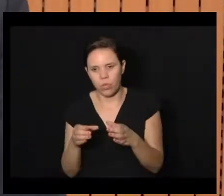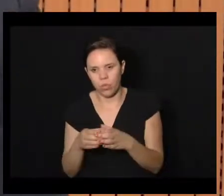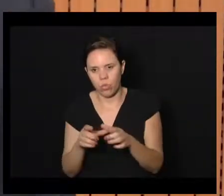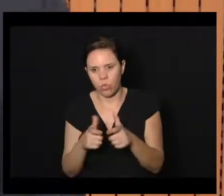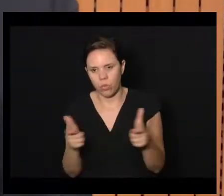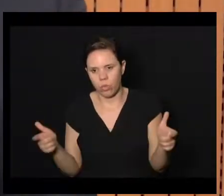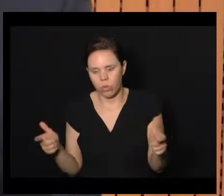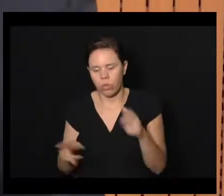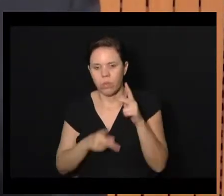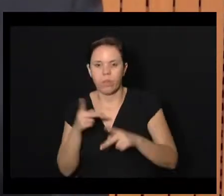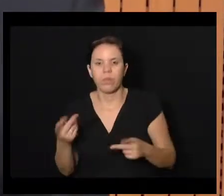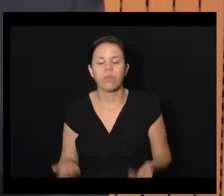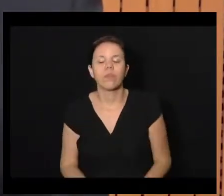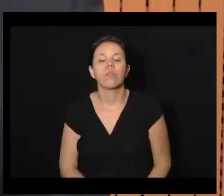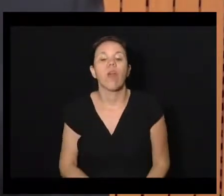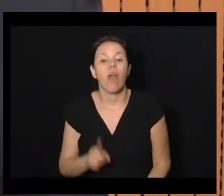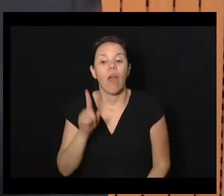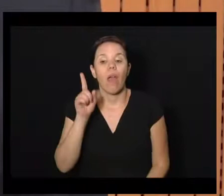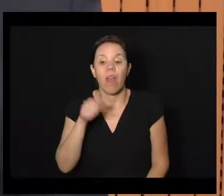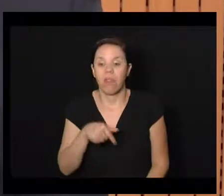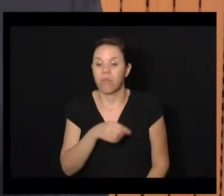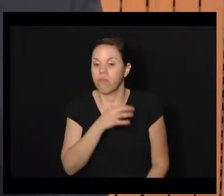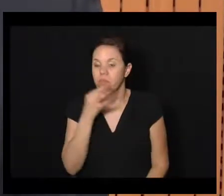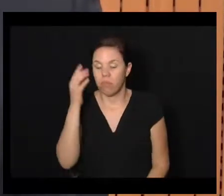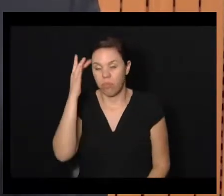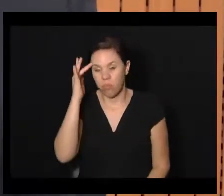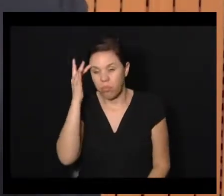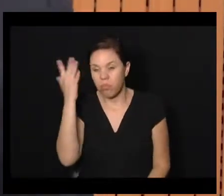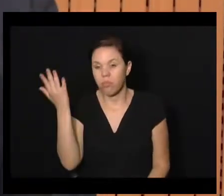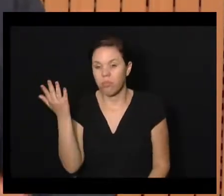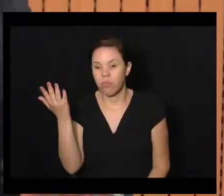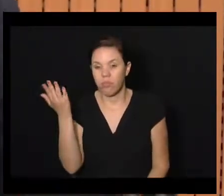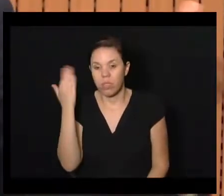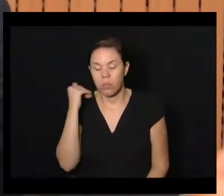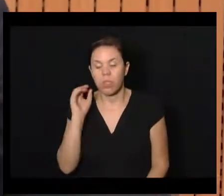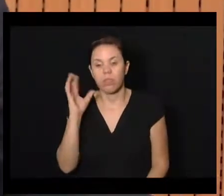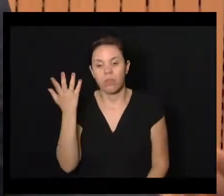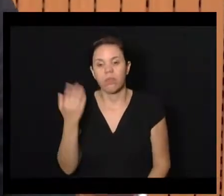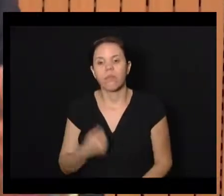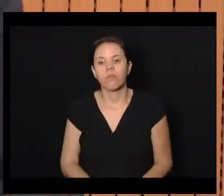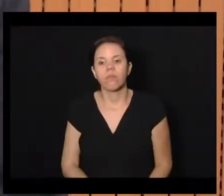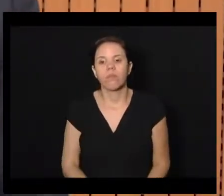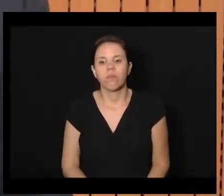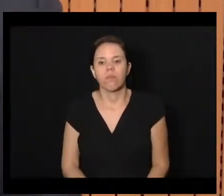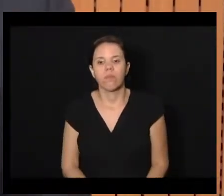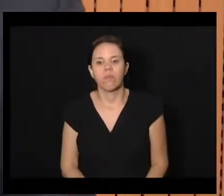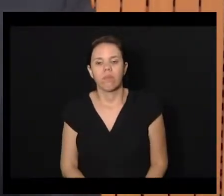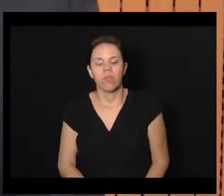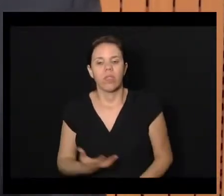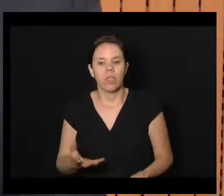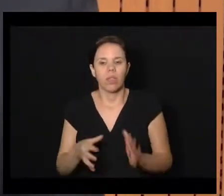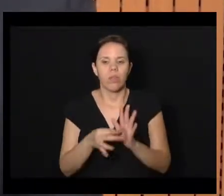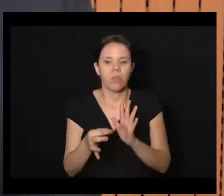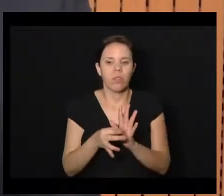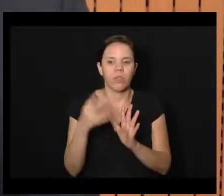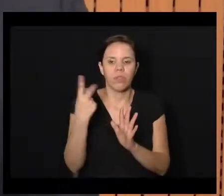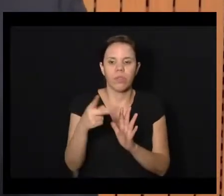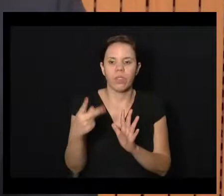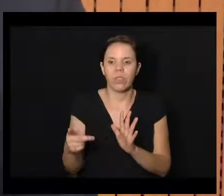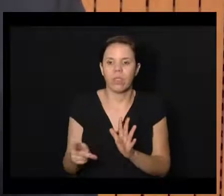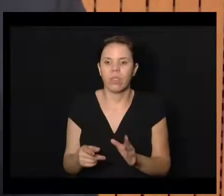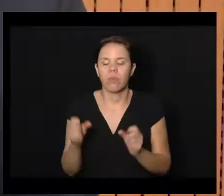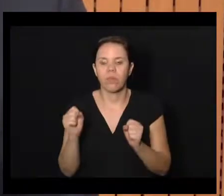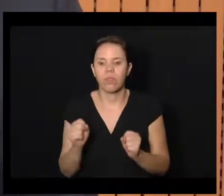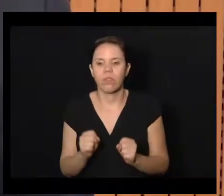então isso é interessante a gente é tomar um pouco do ponto de vista de vocês da gente pra gente poder